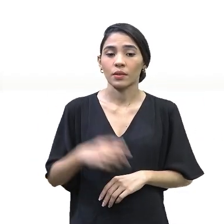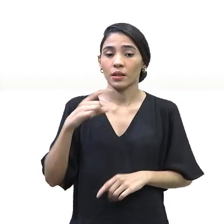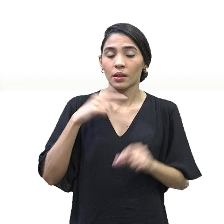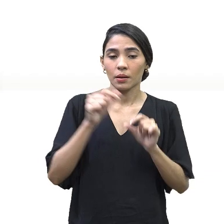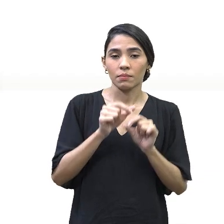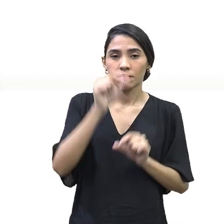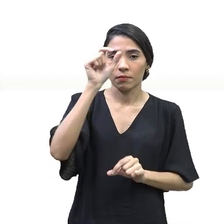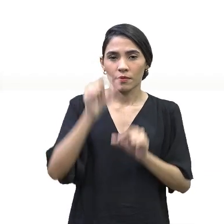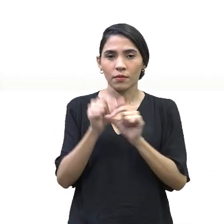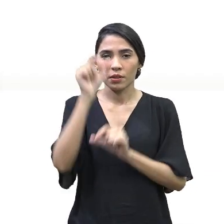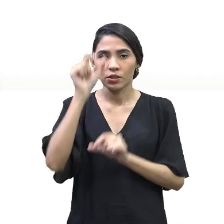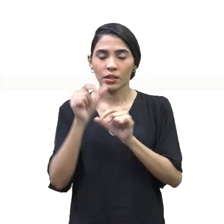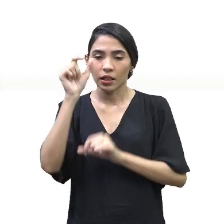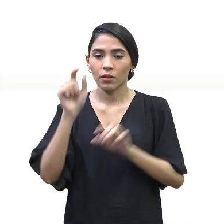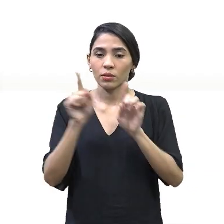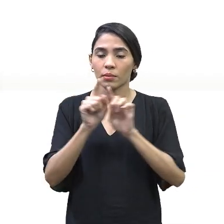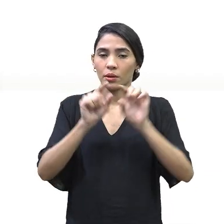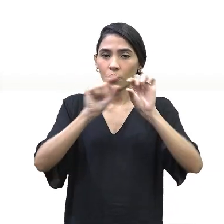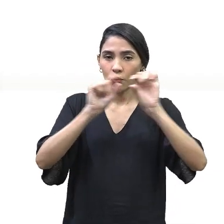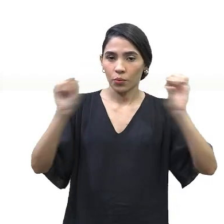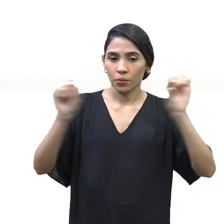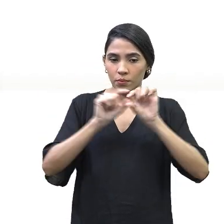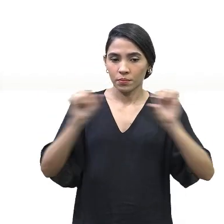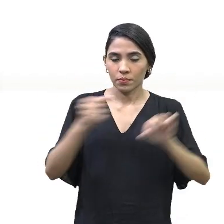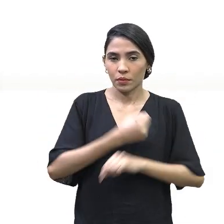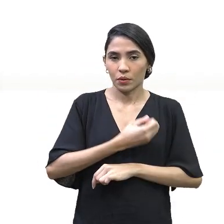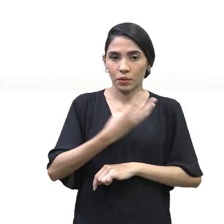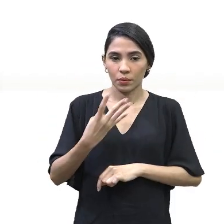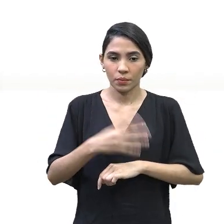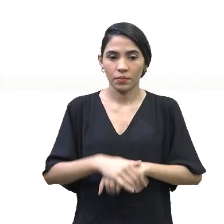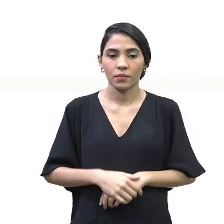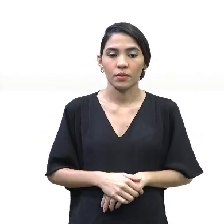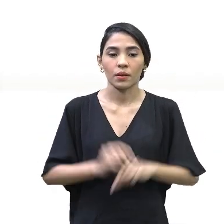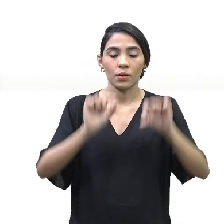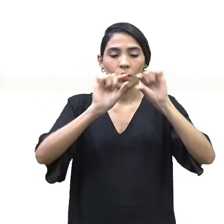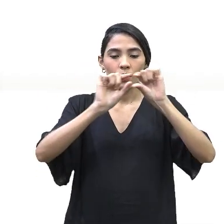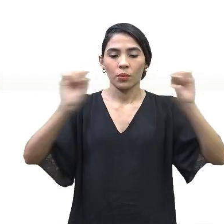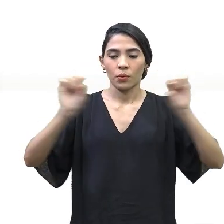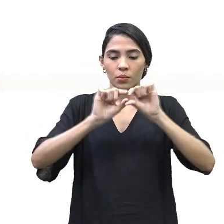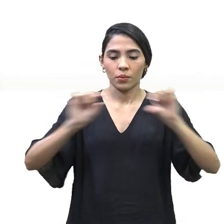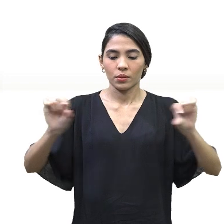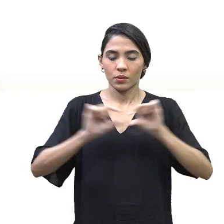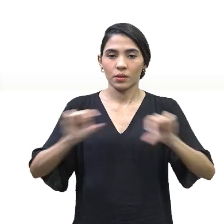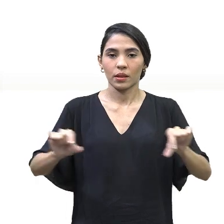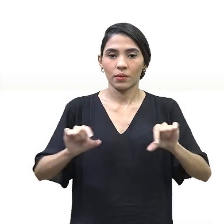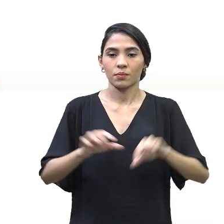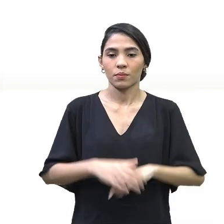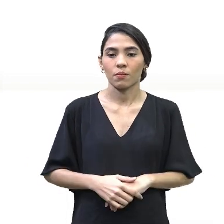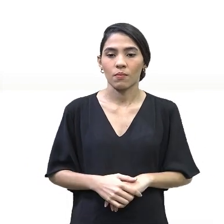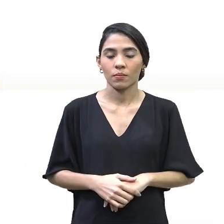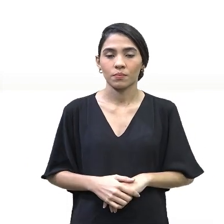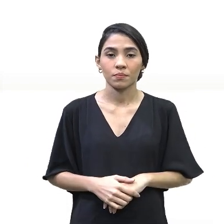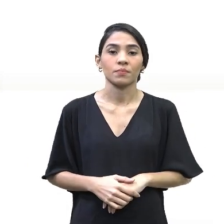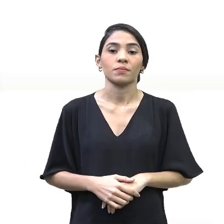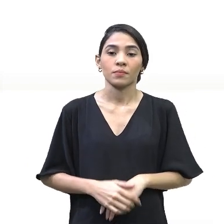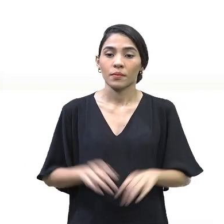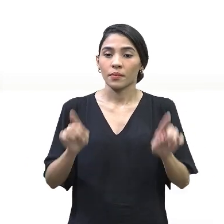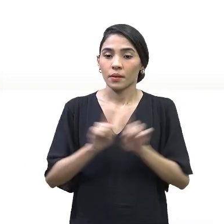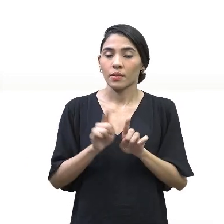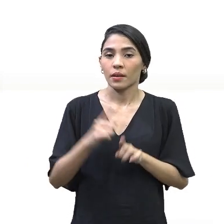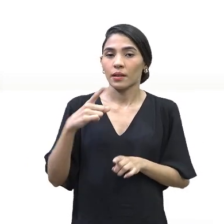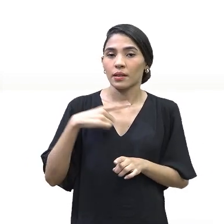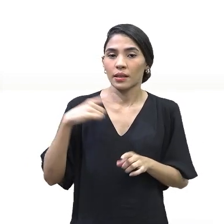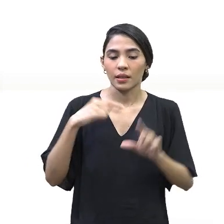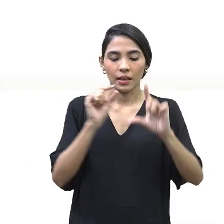variações, quantidades numéricas, ok? E o eixo horizontal, com suas escalas. Ao mesmo tempo, nós temos